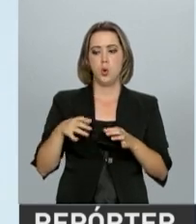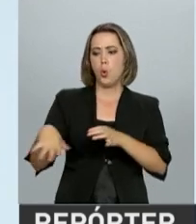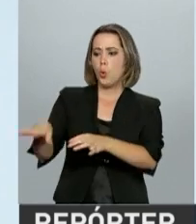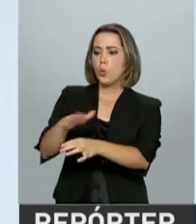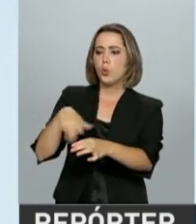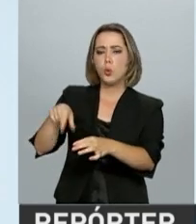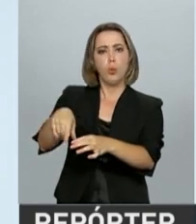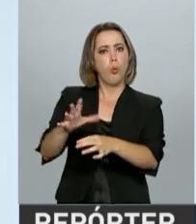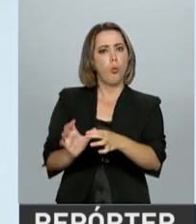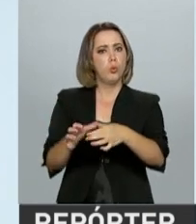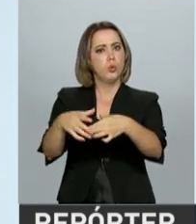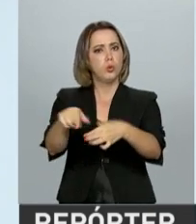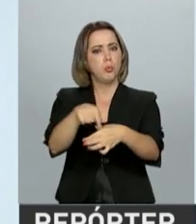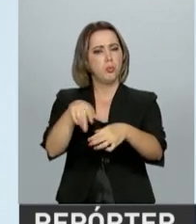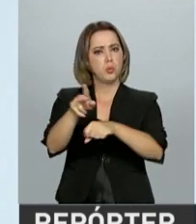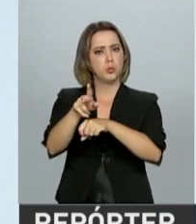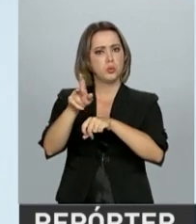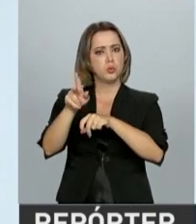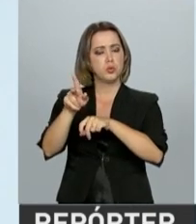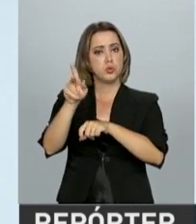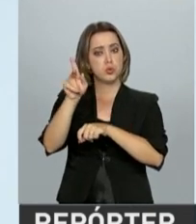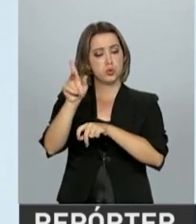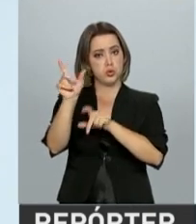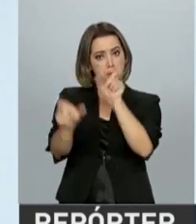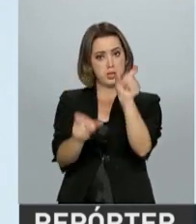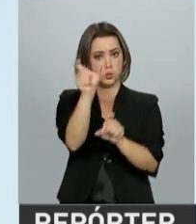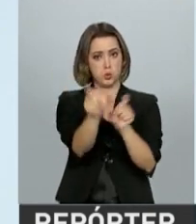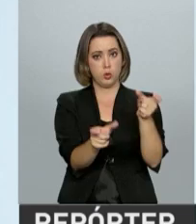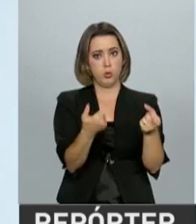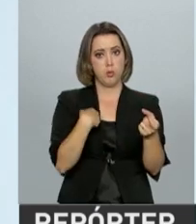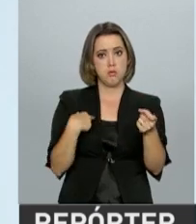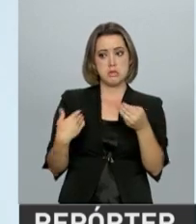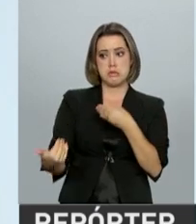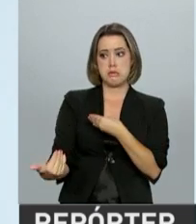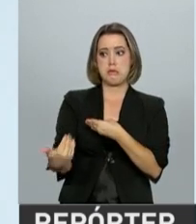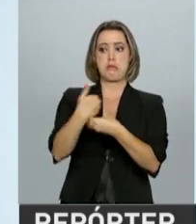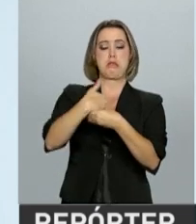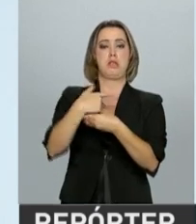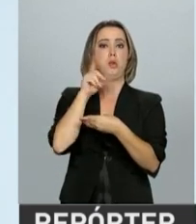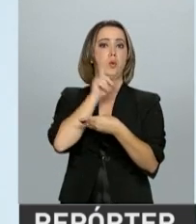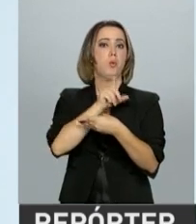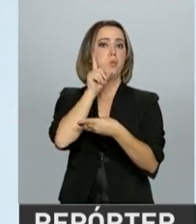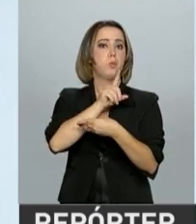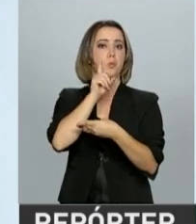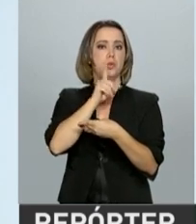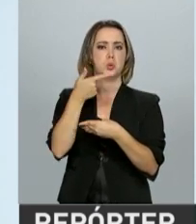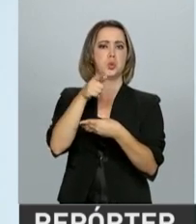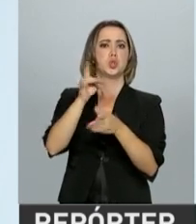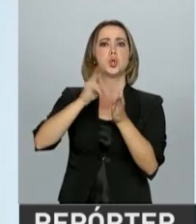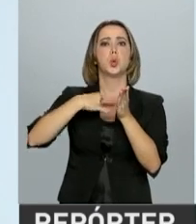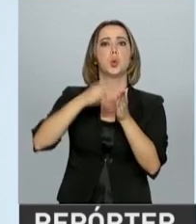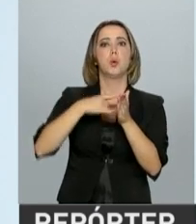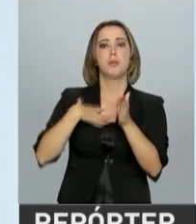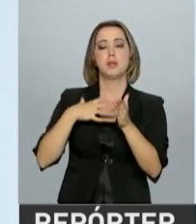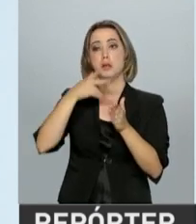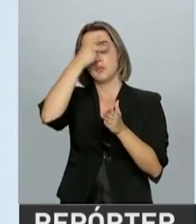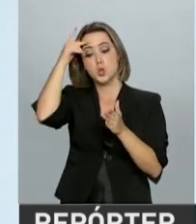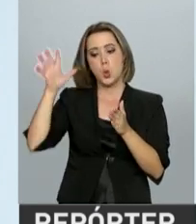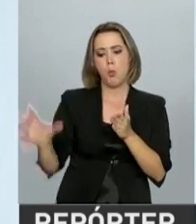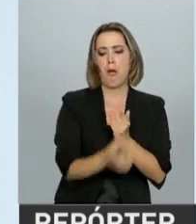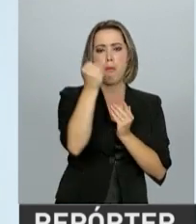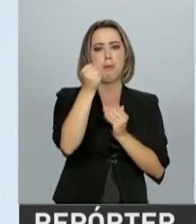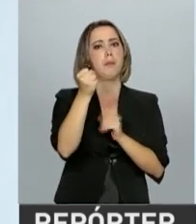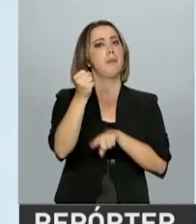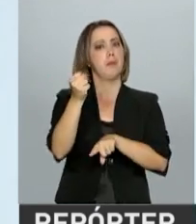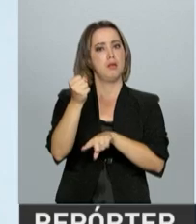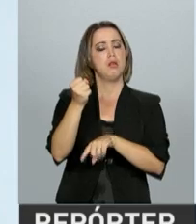a pessoas, no caso de pessoas que tinham cruzado a fronteira sem visto, a pessoas que eram apreendidas pela